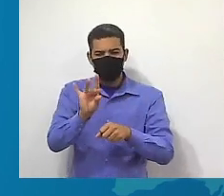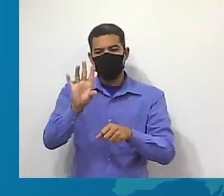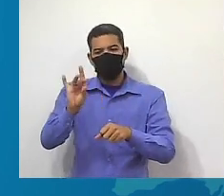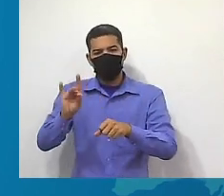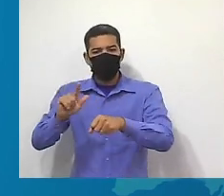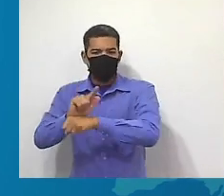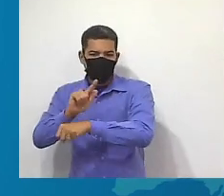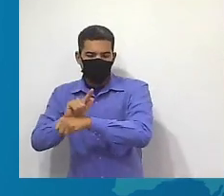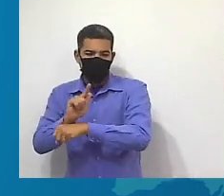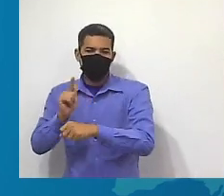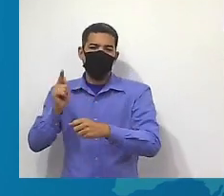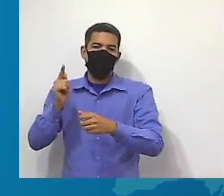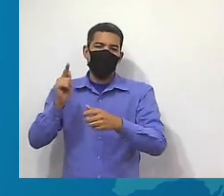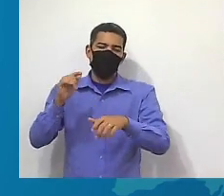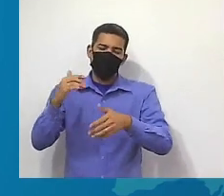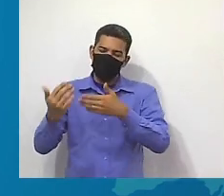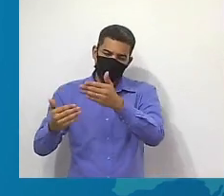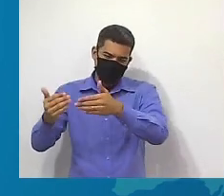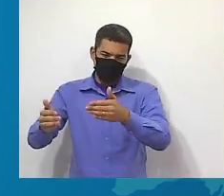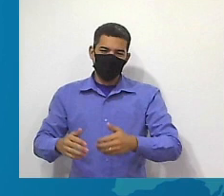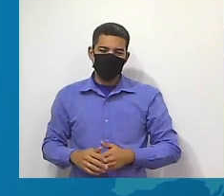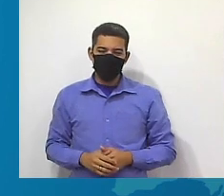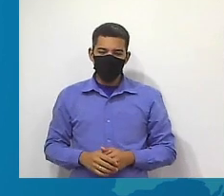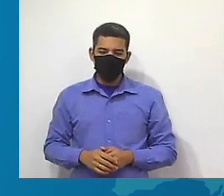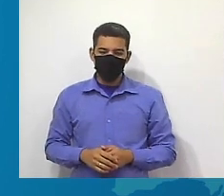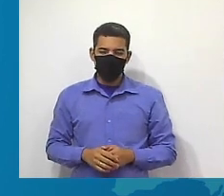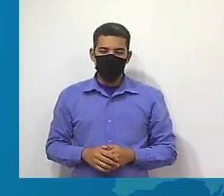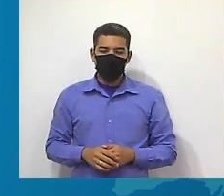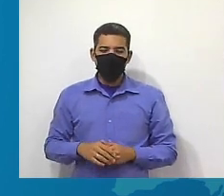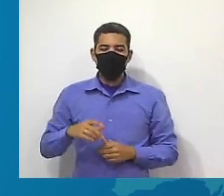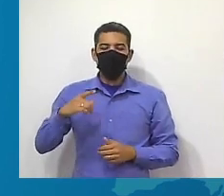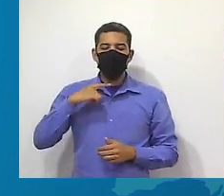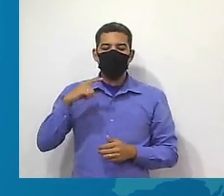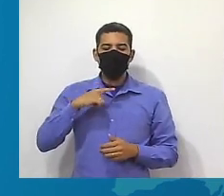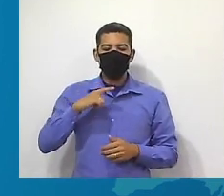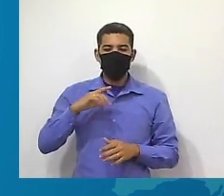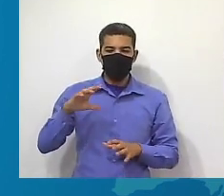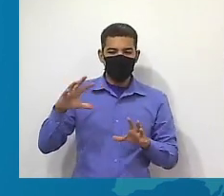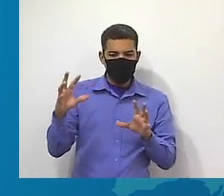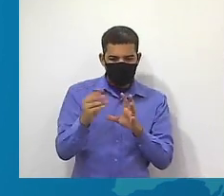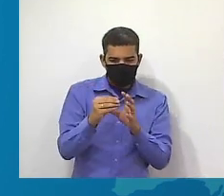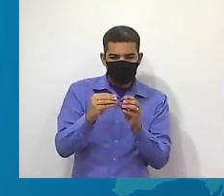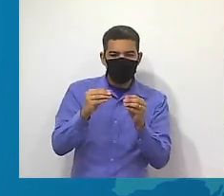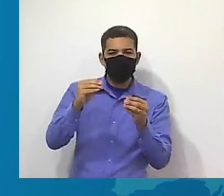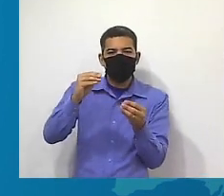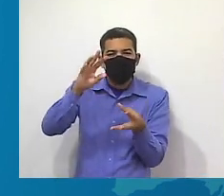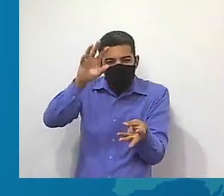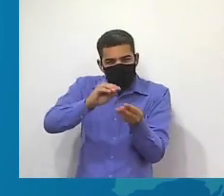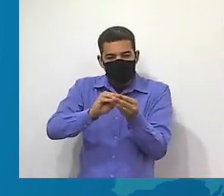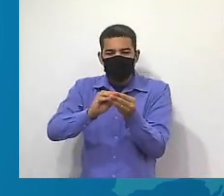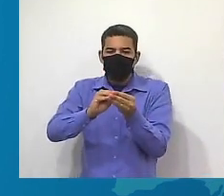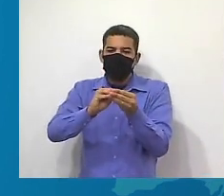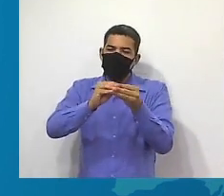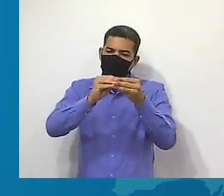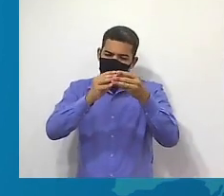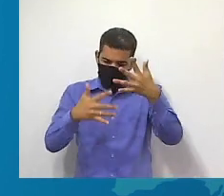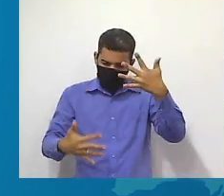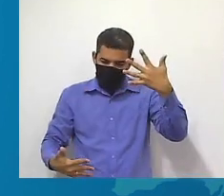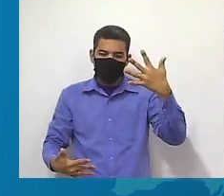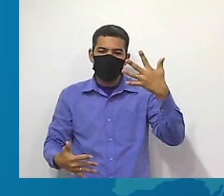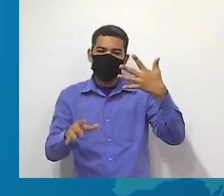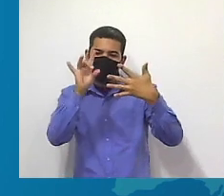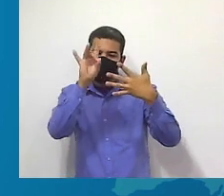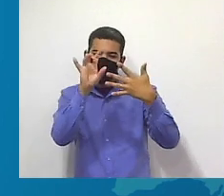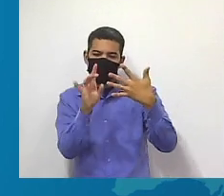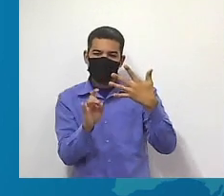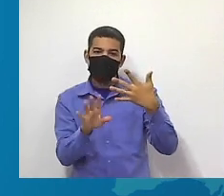gás e assim sucessivamente. Então, nós temos aí um apanhado geral tá? Claro que poderia ser muito mais